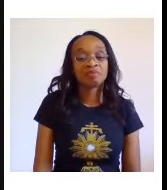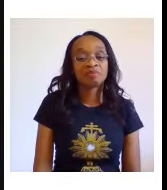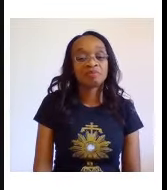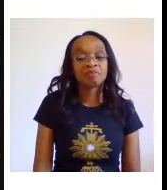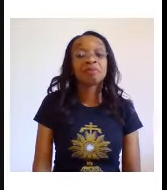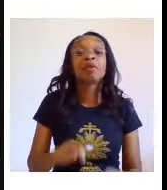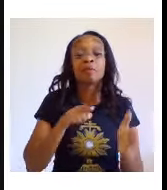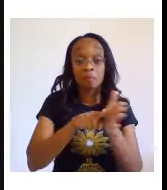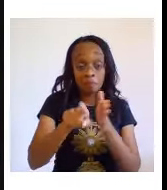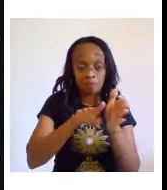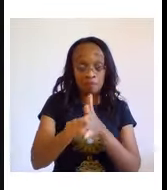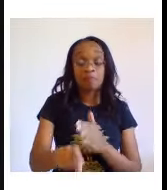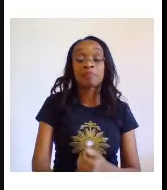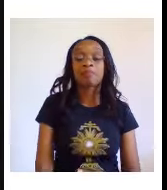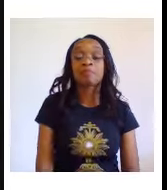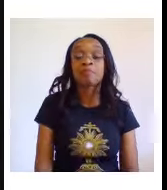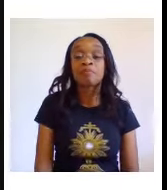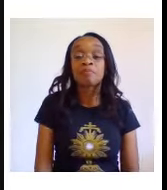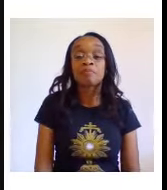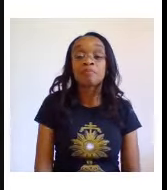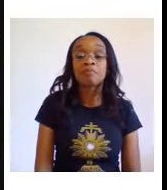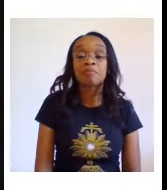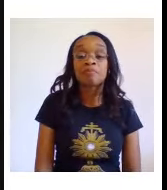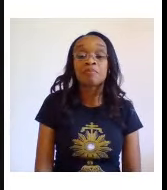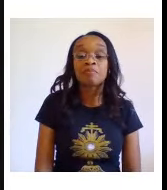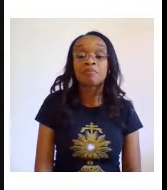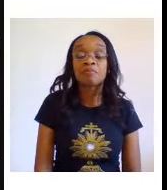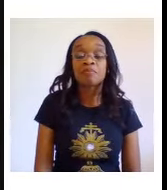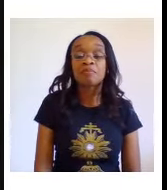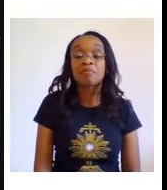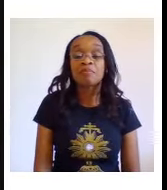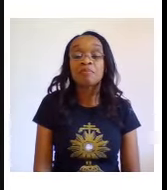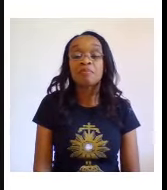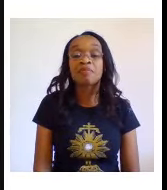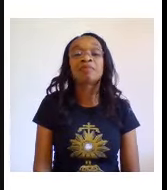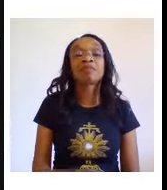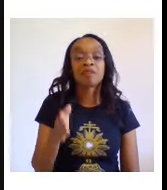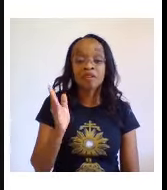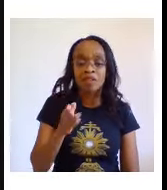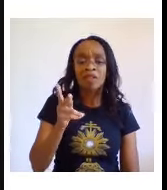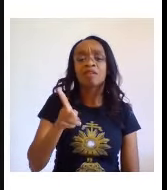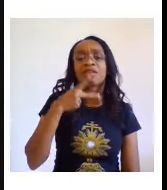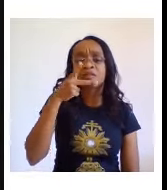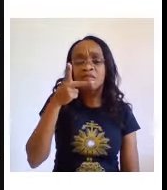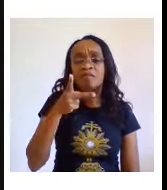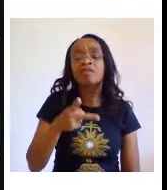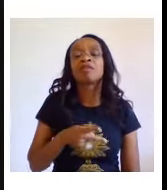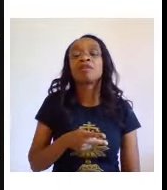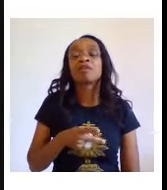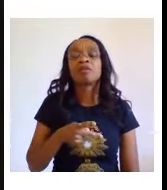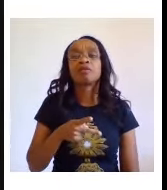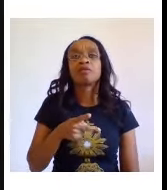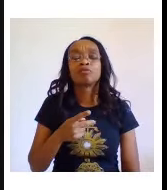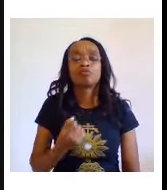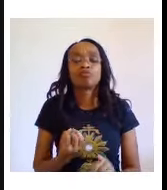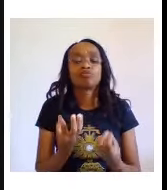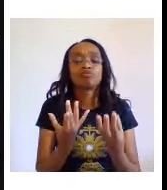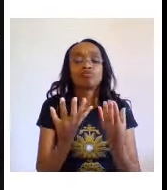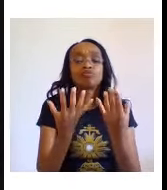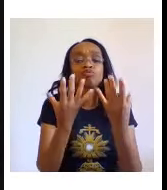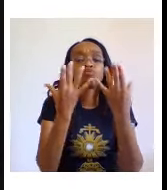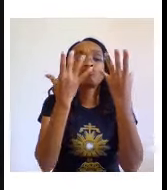Nós temos uma pergunta aqui que tem a ver com essas questões que você já falou da emissão do CO2,